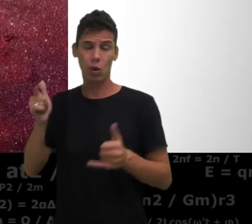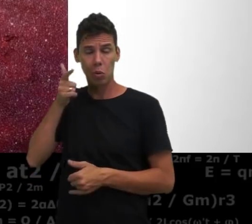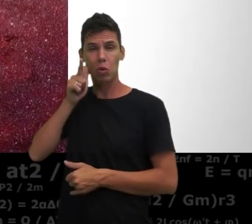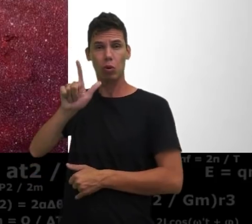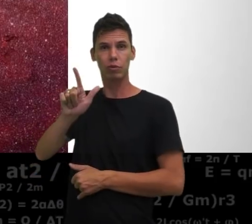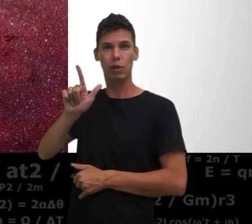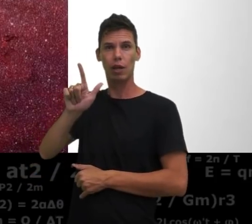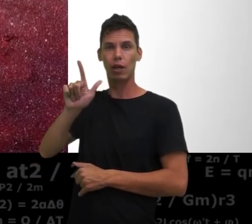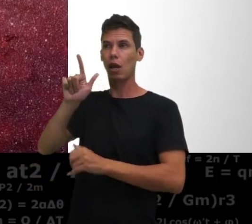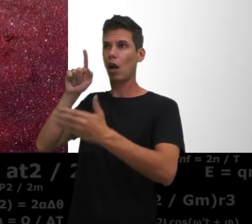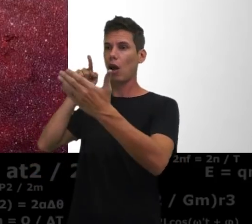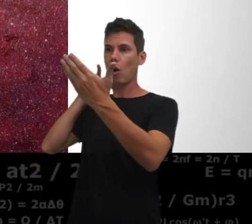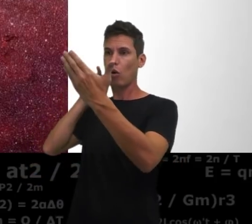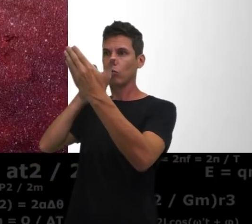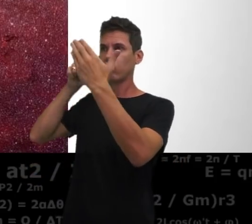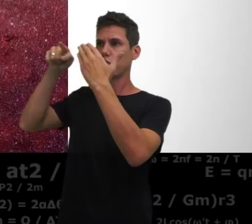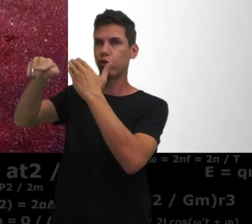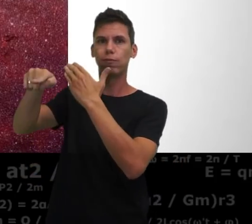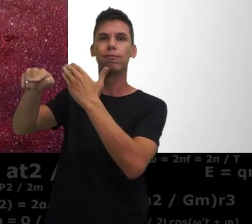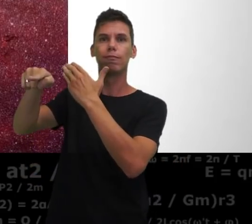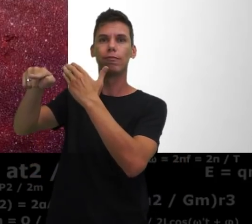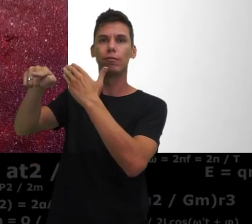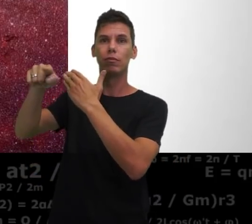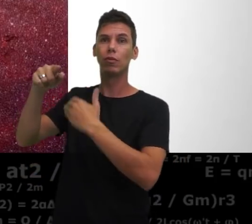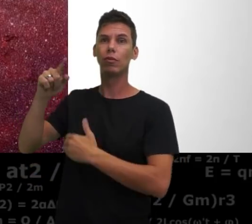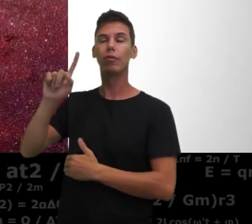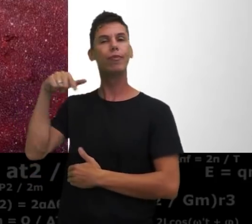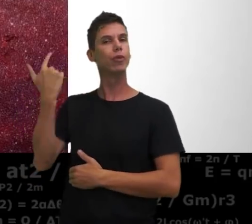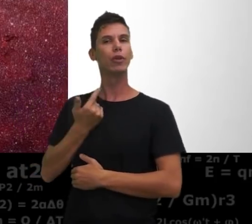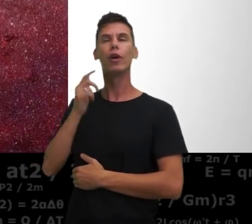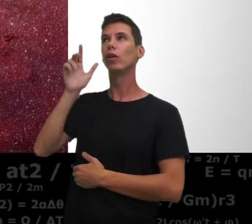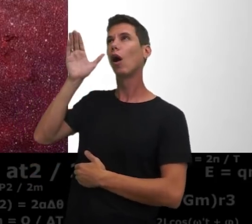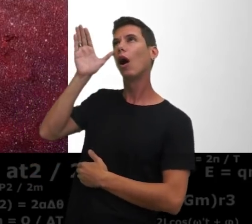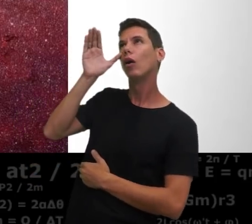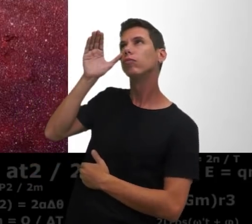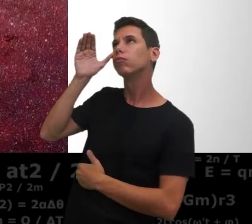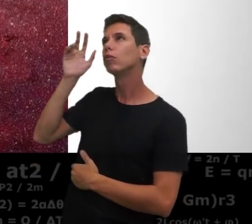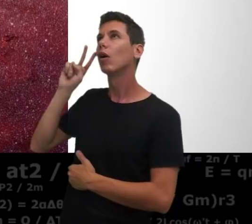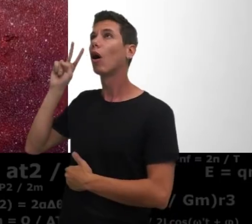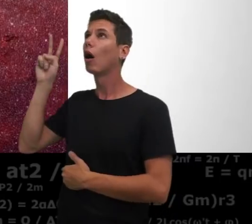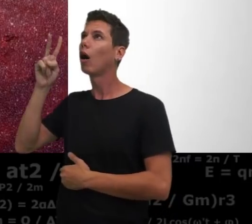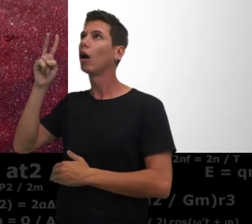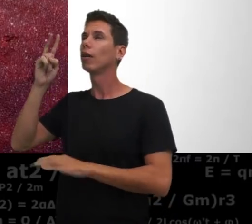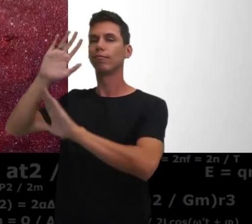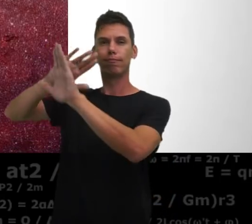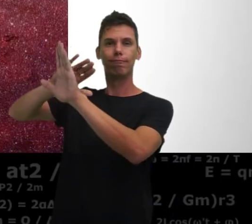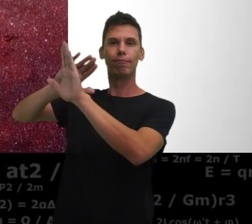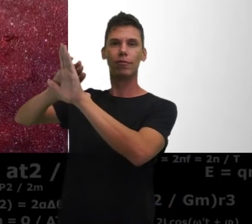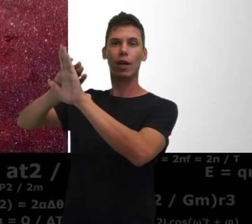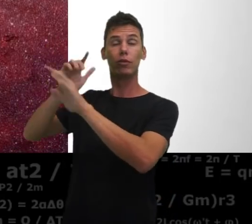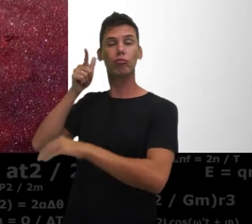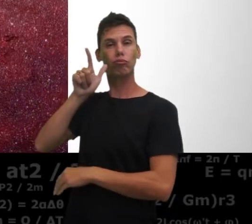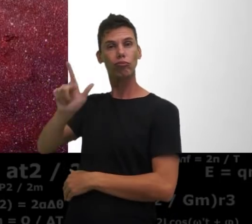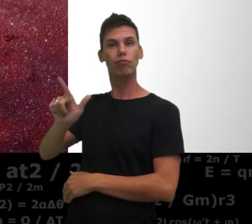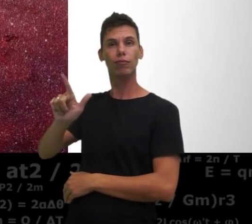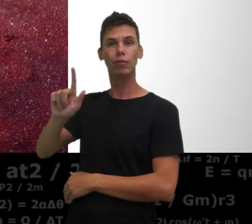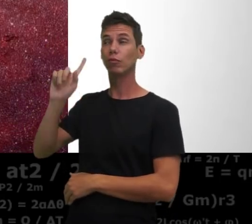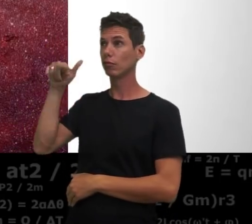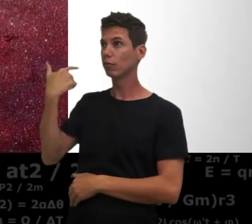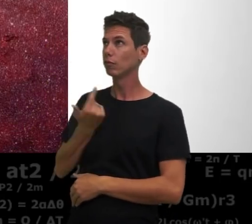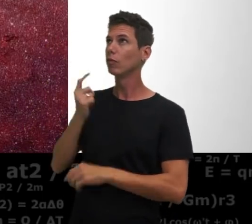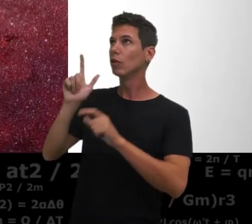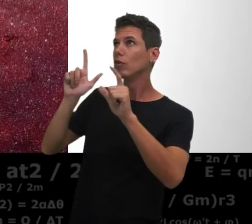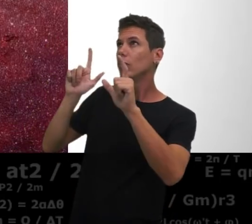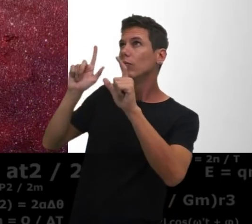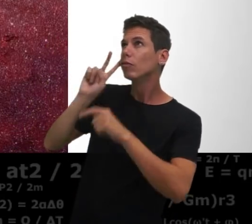energéticas, conseguem passar pela poeira. E aí permite a gente ver o que tem atrás dessas nuvens de poeira. Tá? E aí o